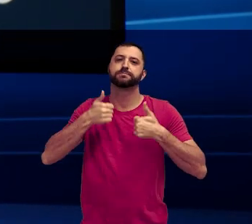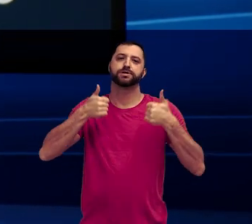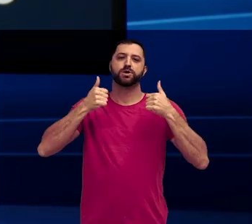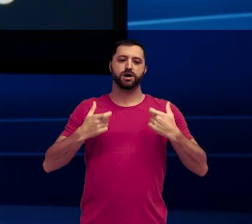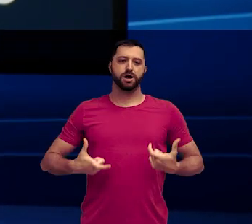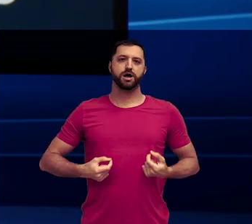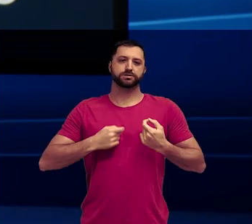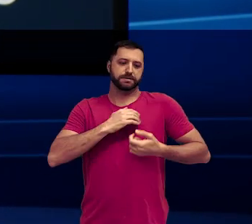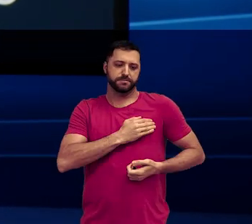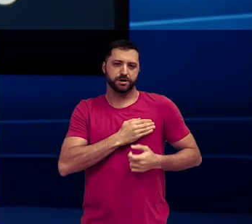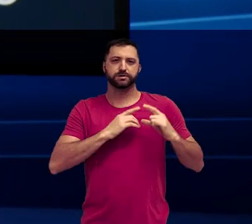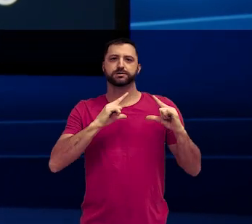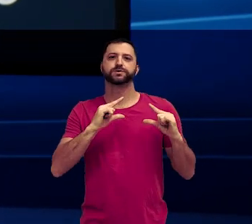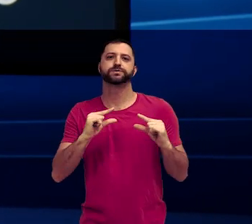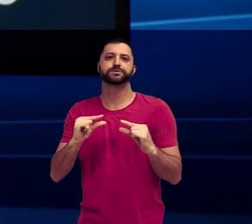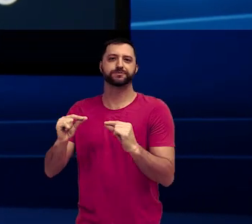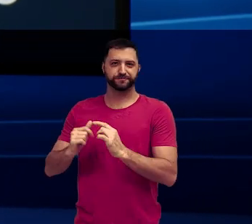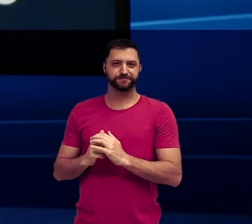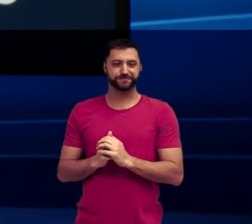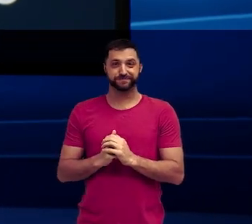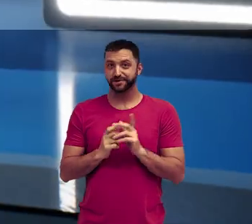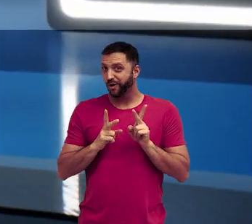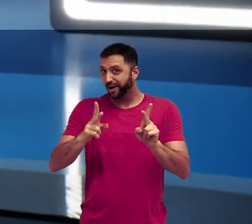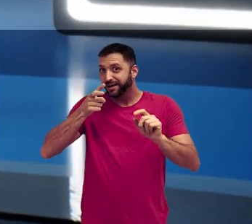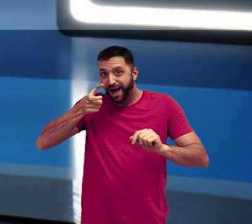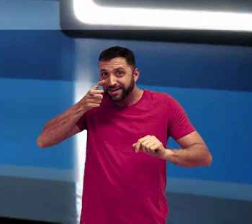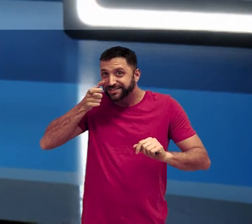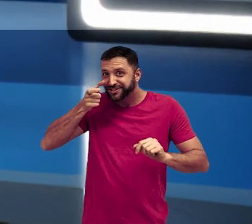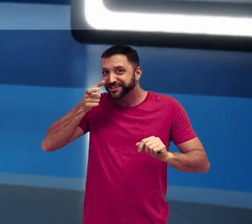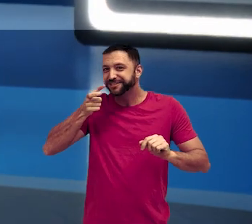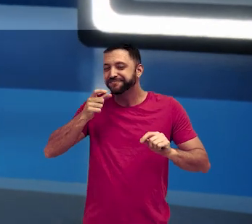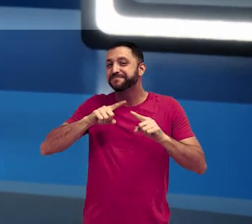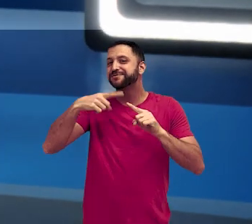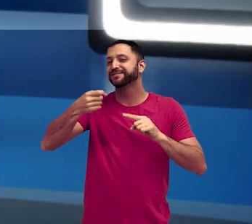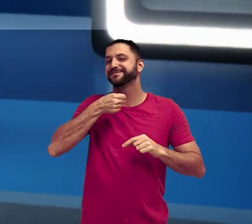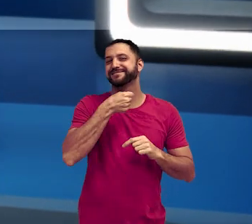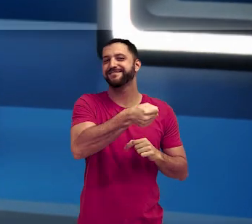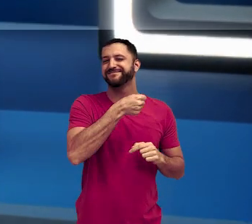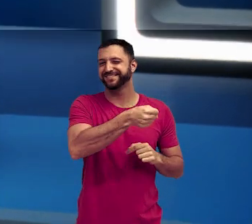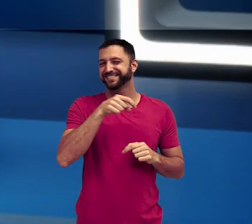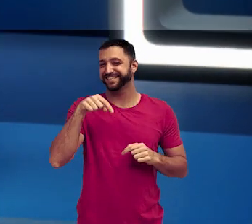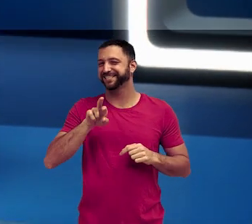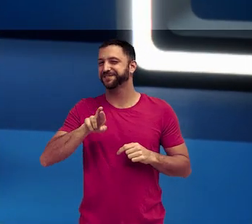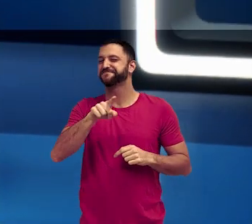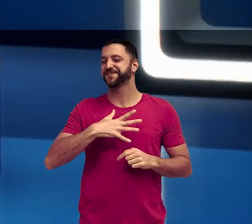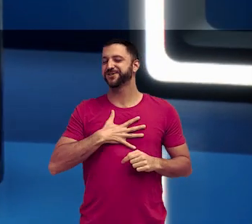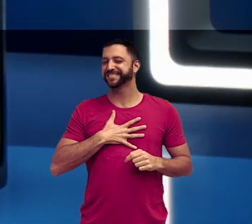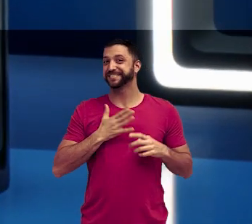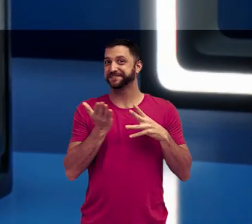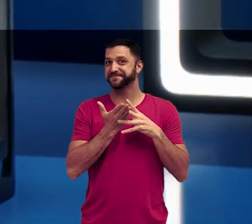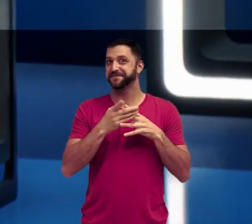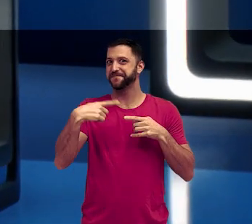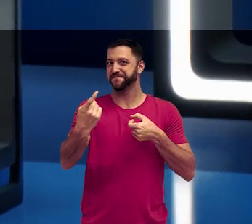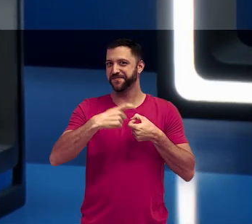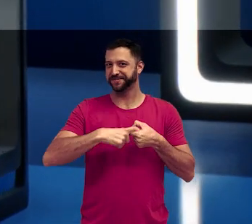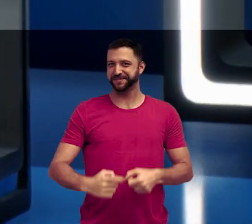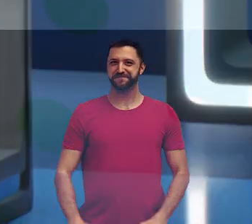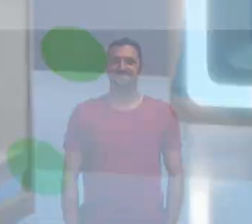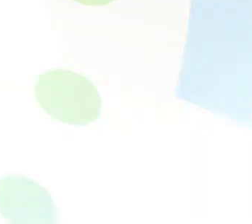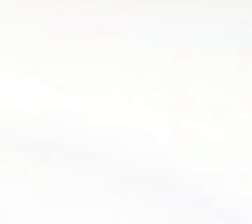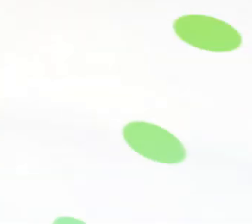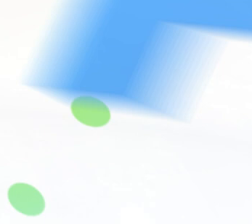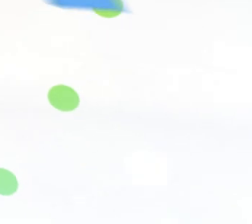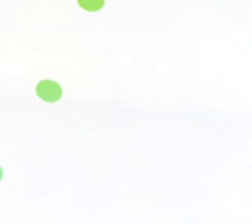e vamos fazer a diferença, beleza? Continue aqui com a gente, porque na volta tem conexão social, não sai